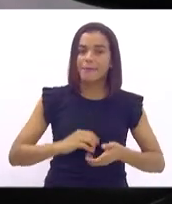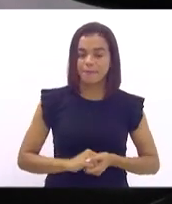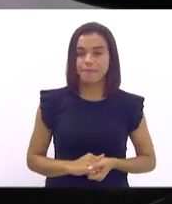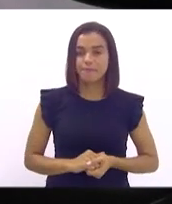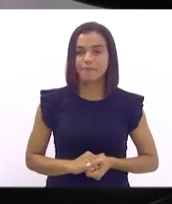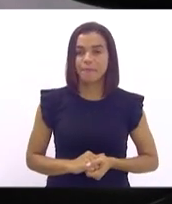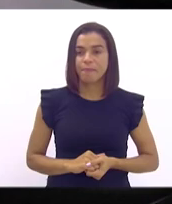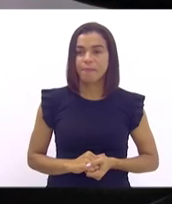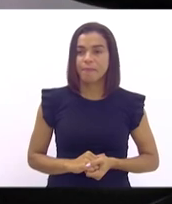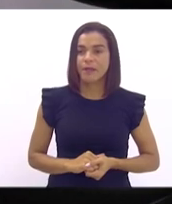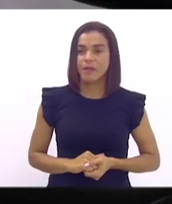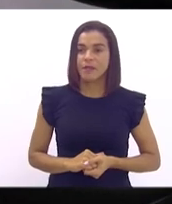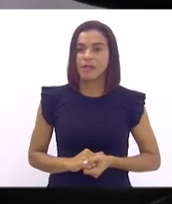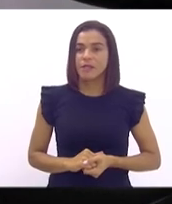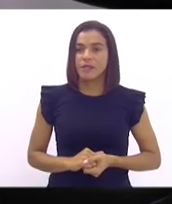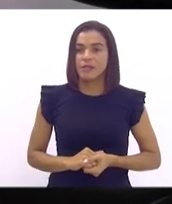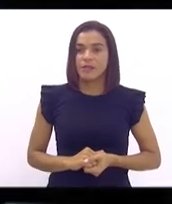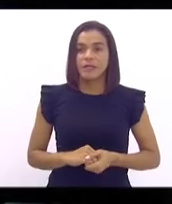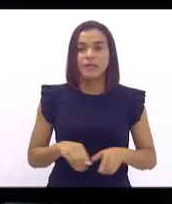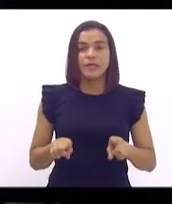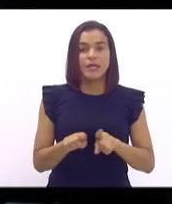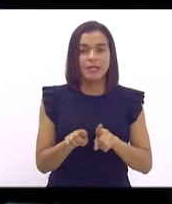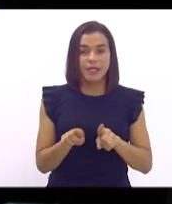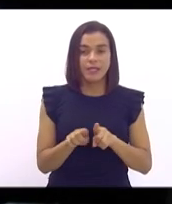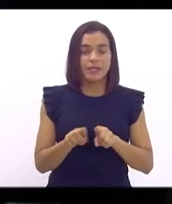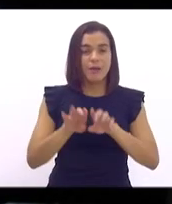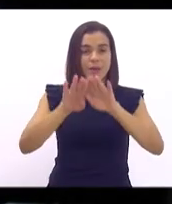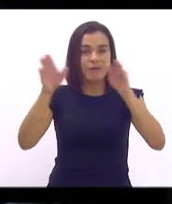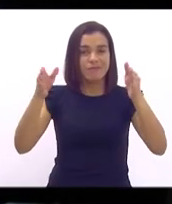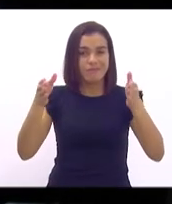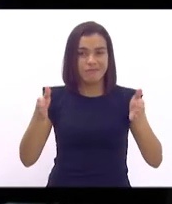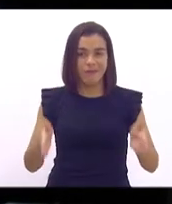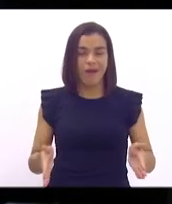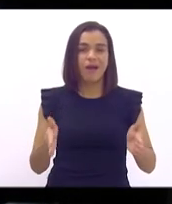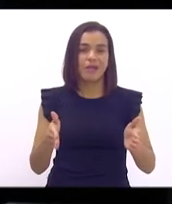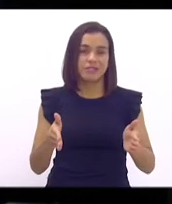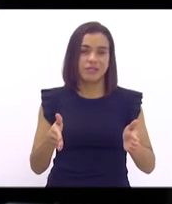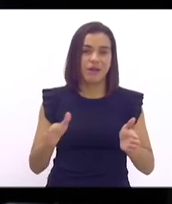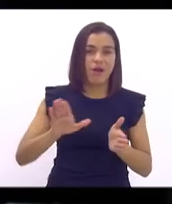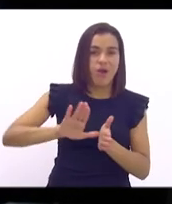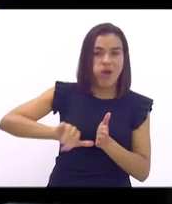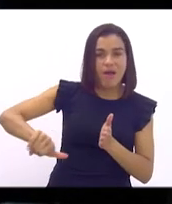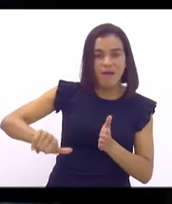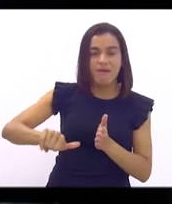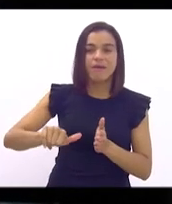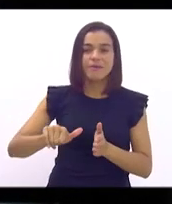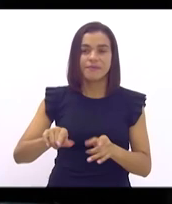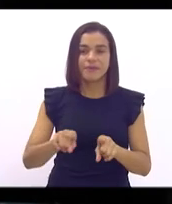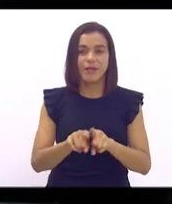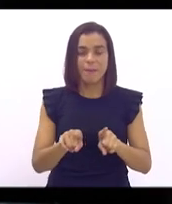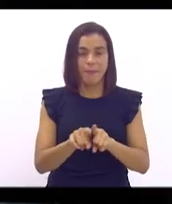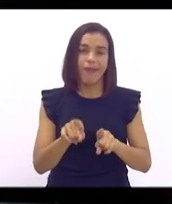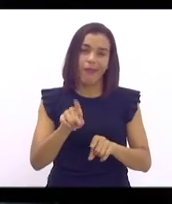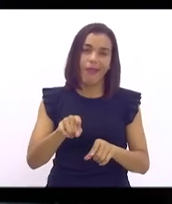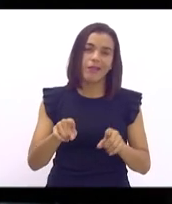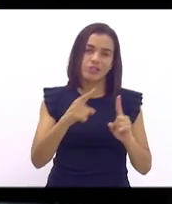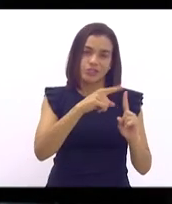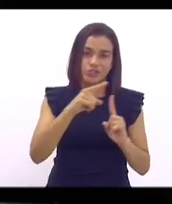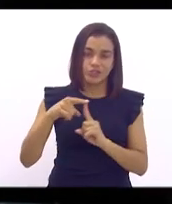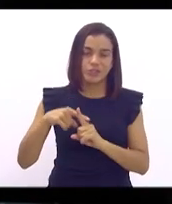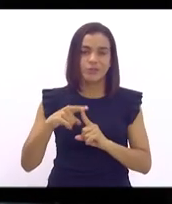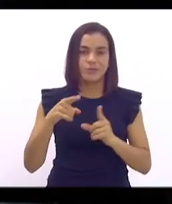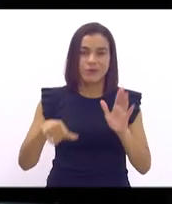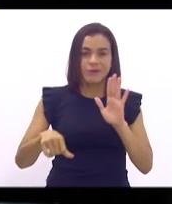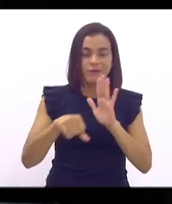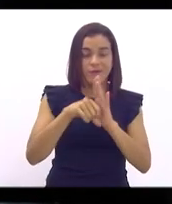estavam sendo usadas, né? Os casos de estelionato afetivo, que também é uma forma de violência patrimonial, mas eu quis colocar